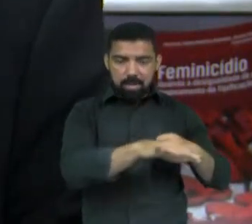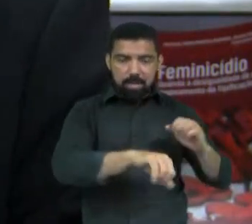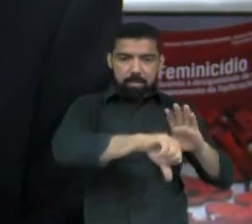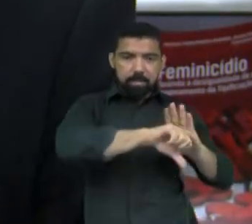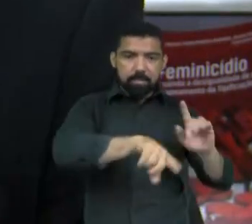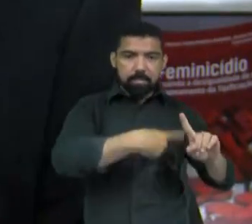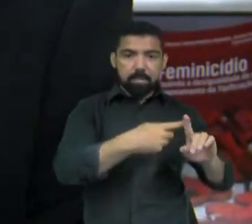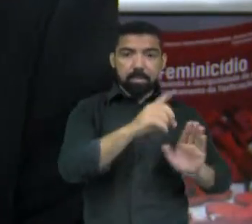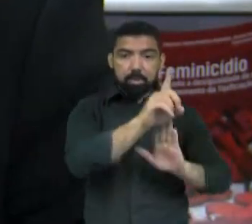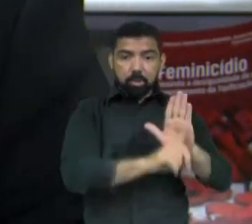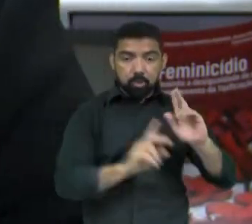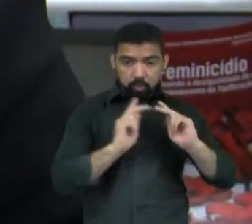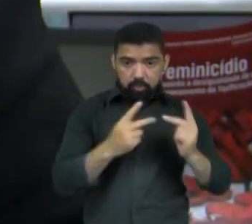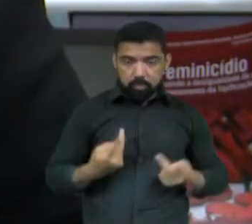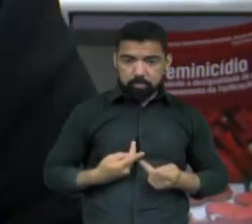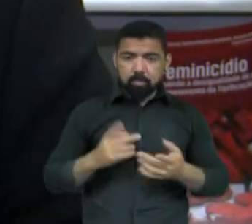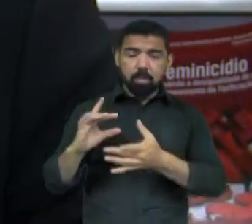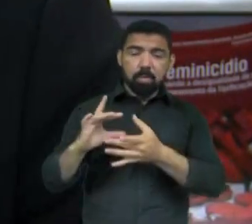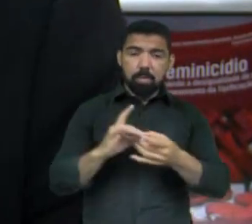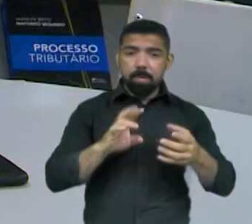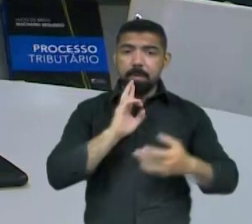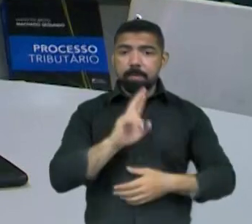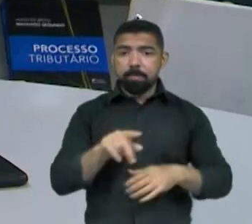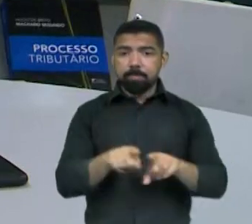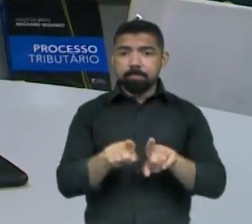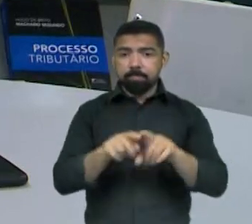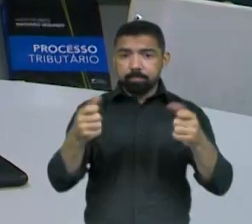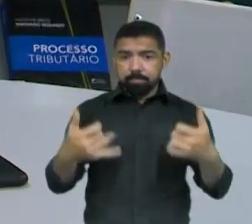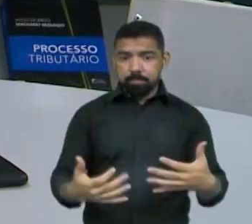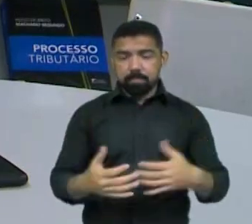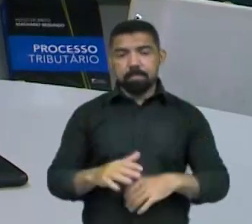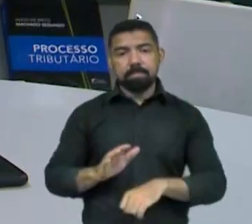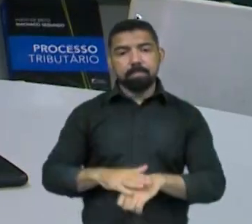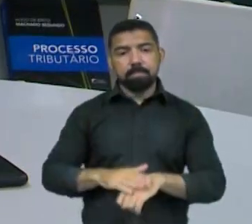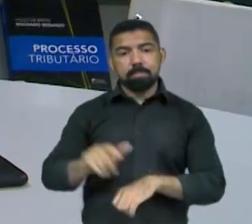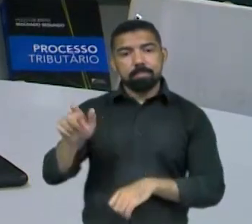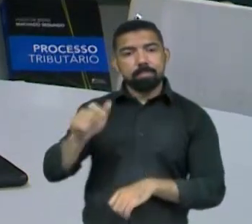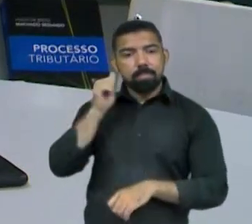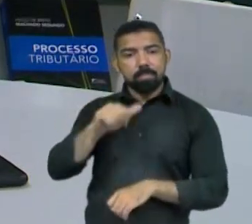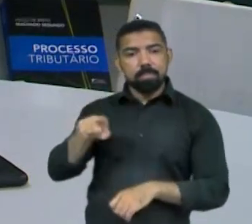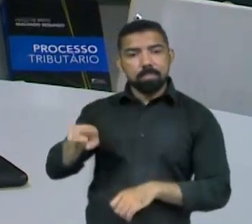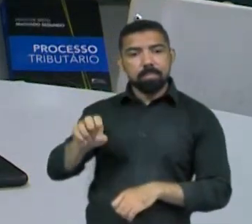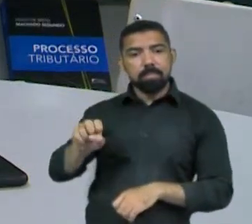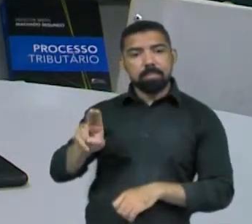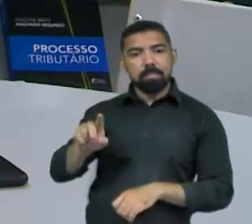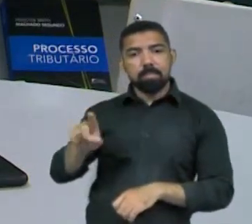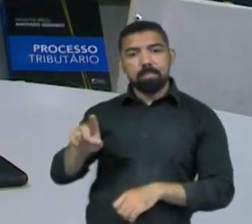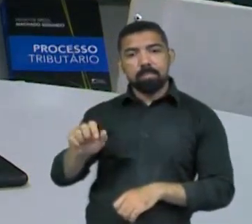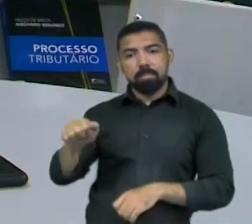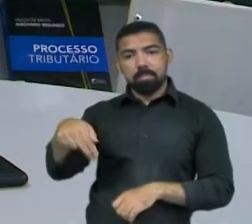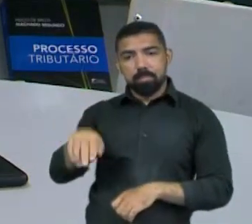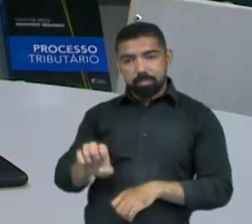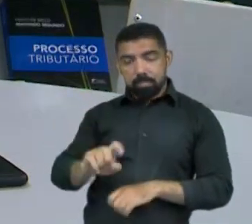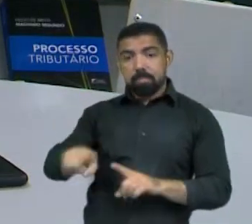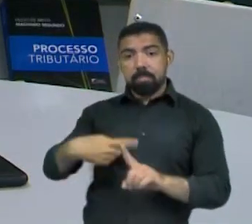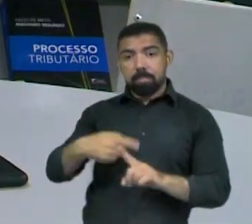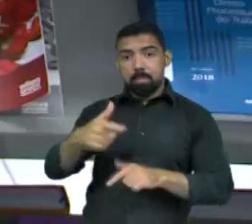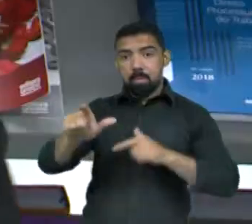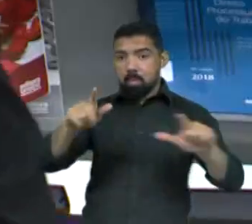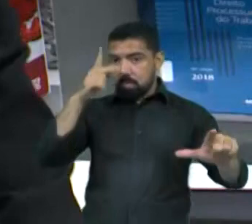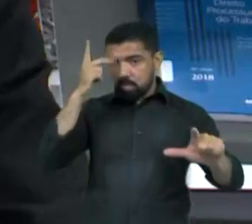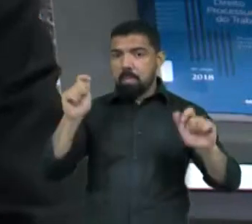humanos, contextualiza o resultado da decisão que levou Suzane e pode levar outros condenados a alcançar a